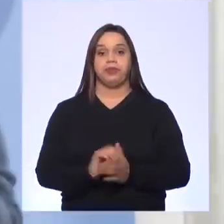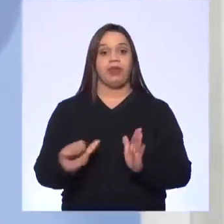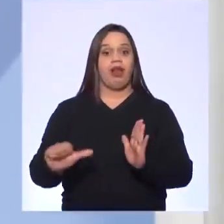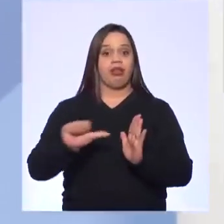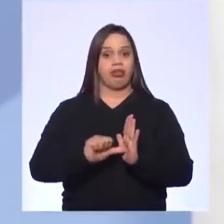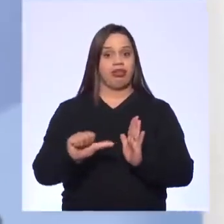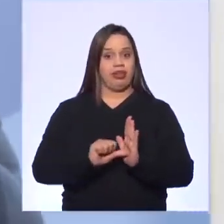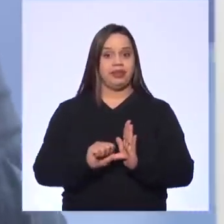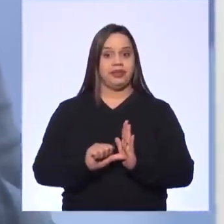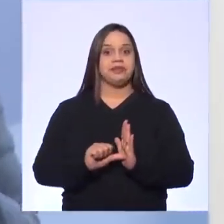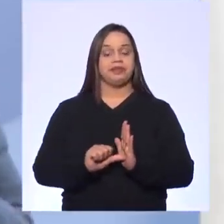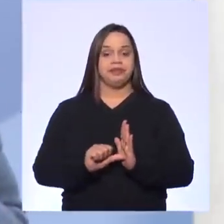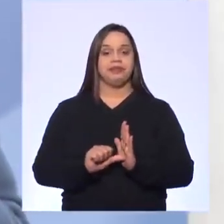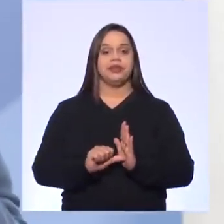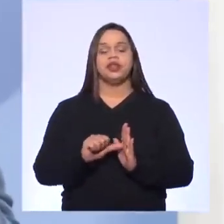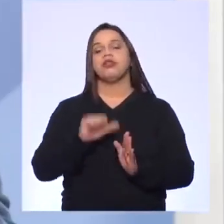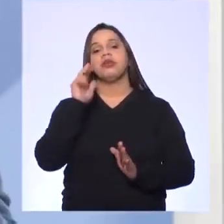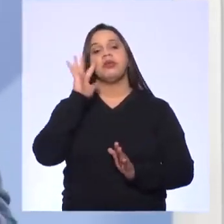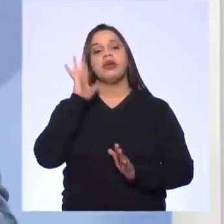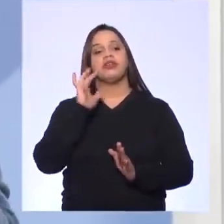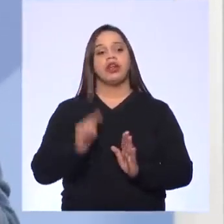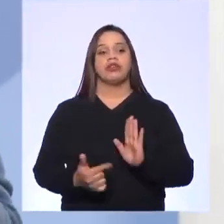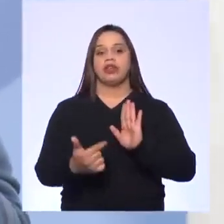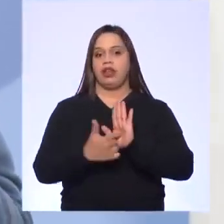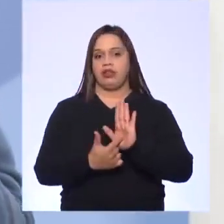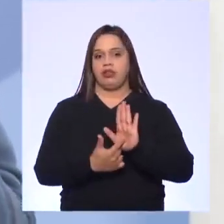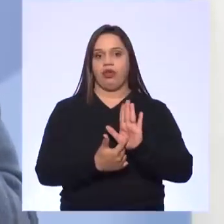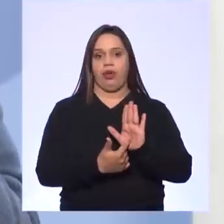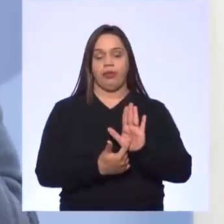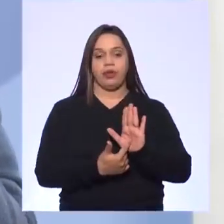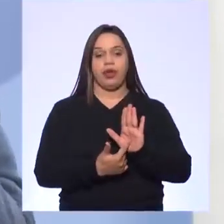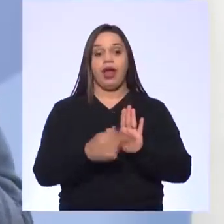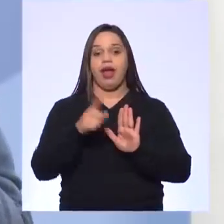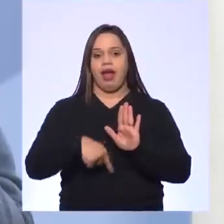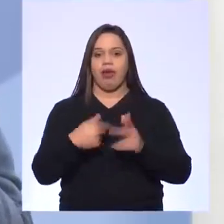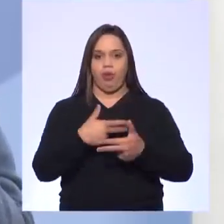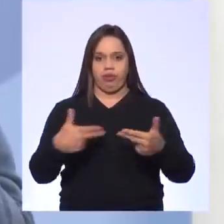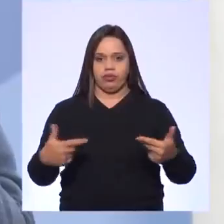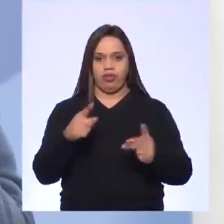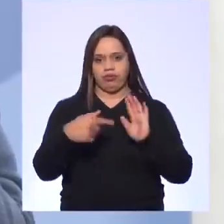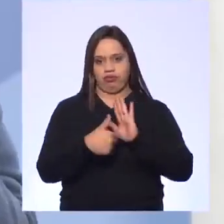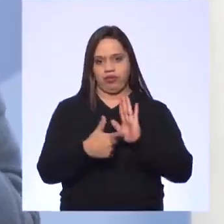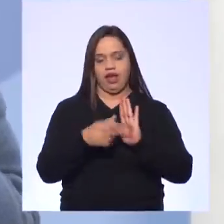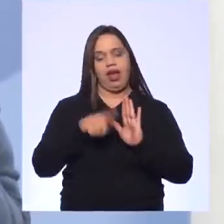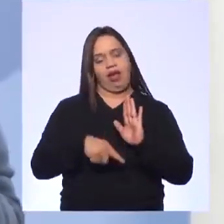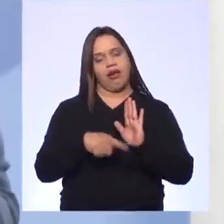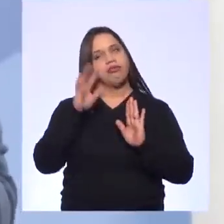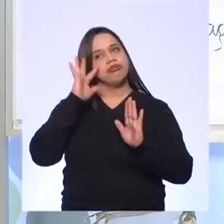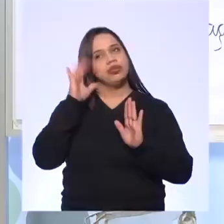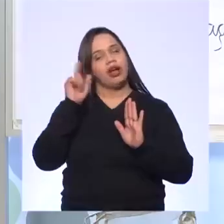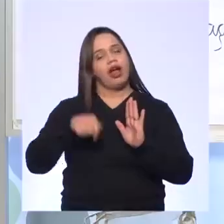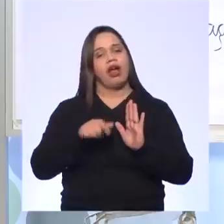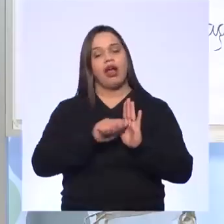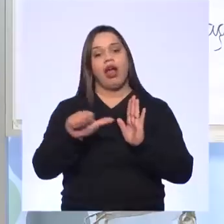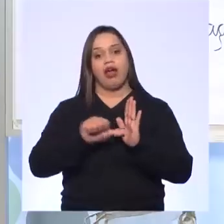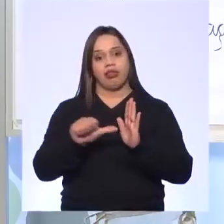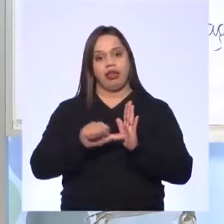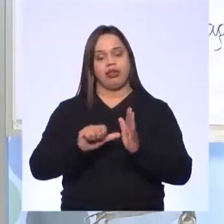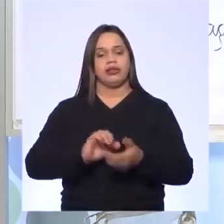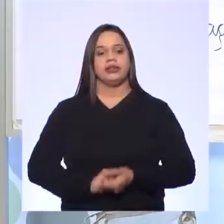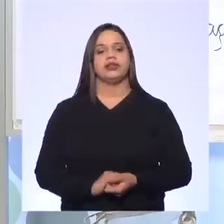Atenas. Então, vamos imaginar que esse objeto é Atenas, está bem? Em Atenas,